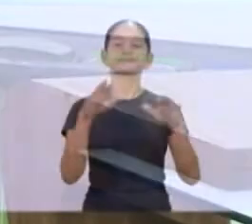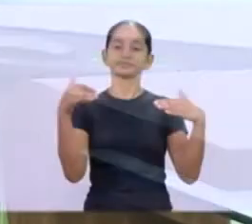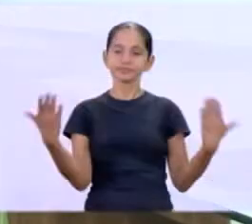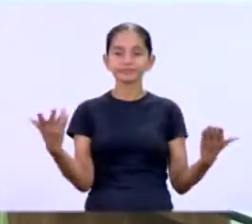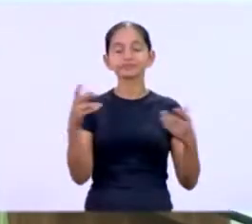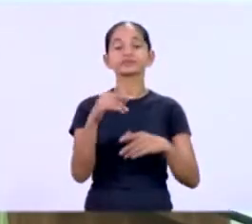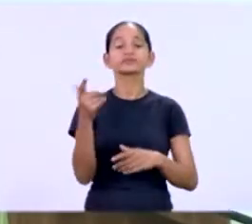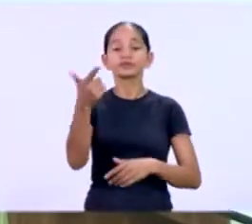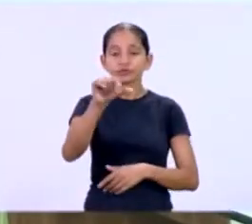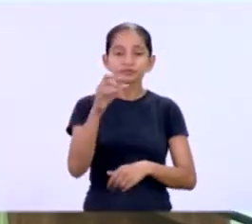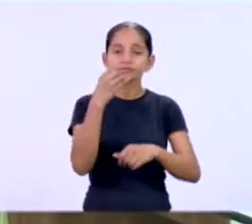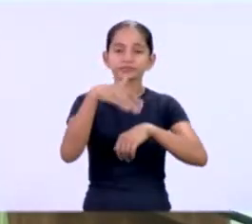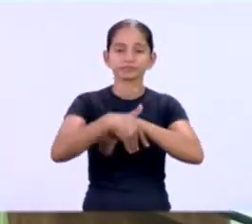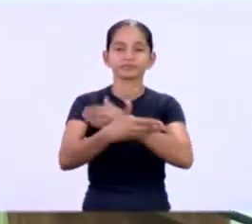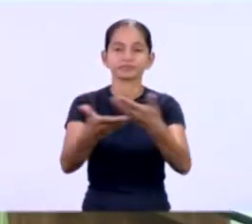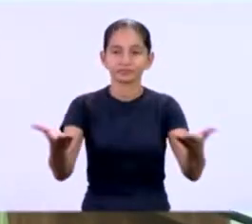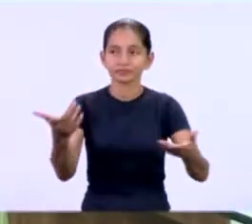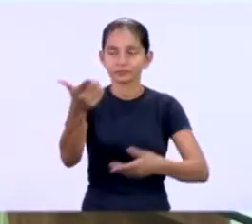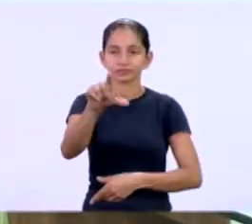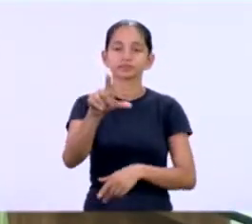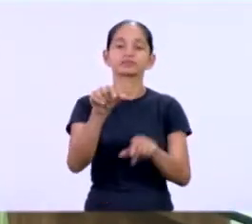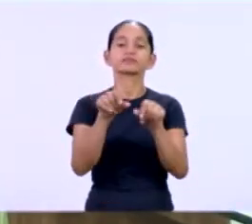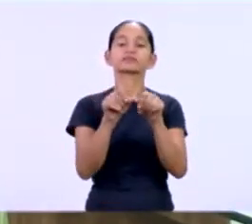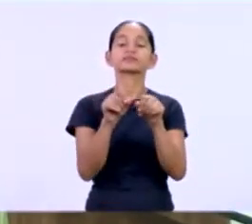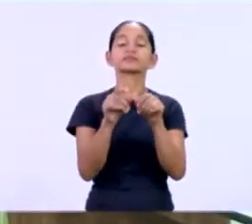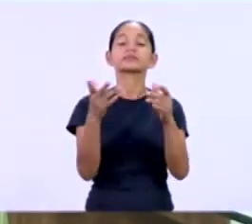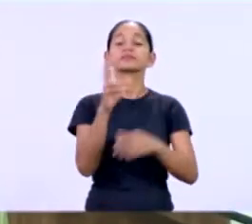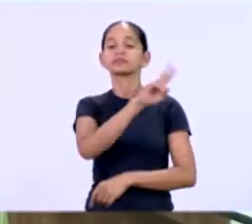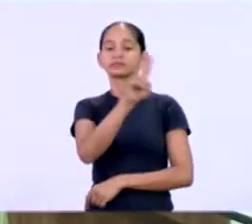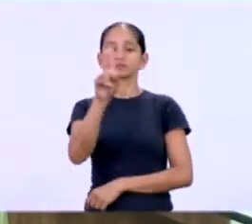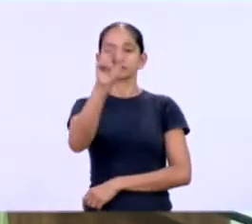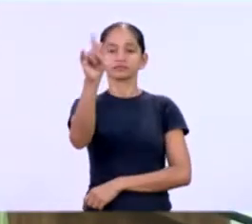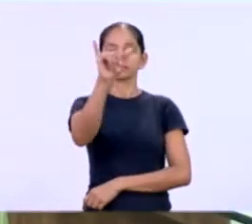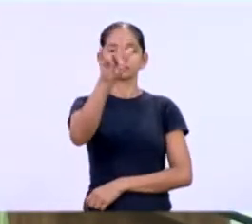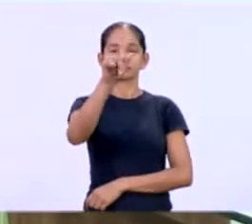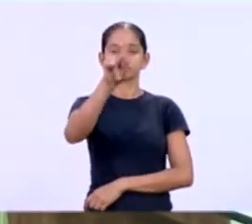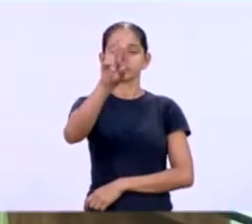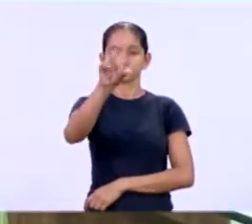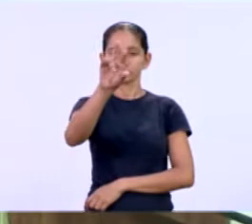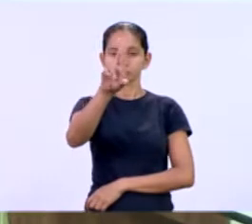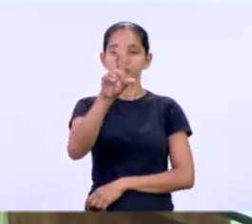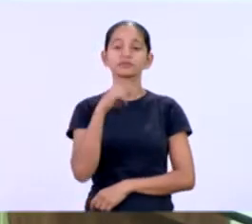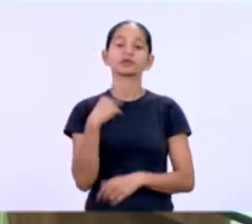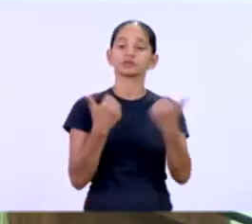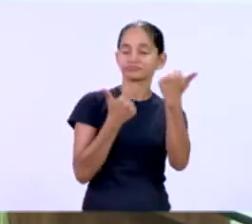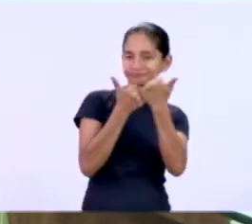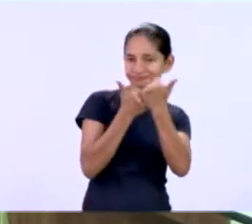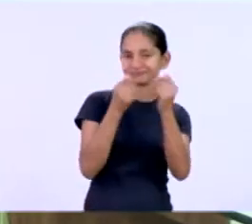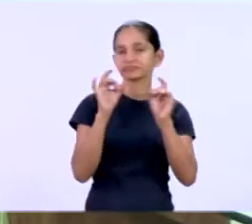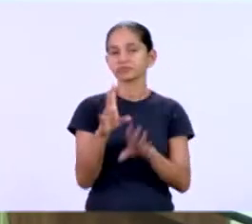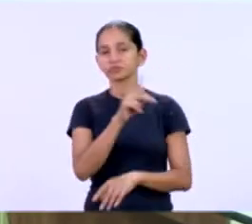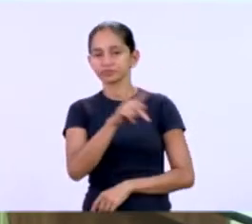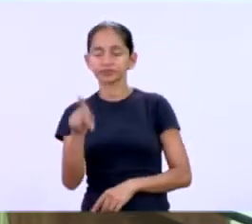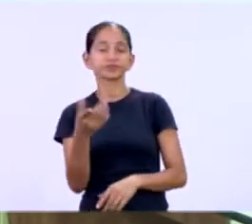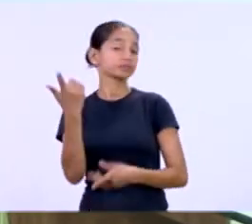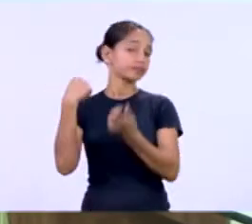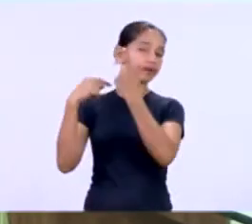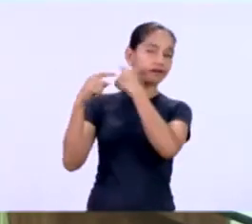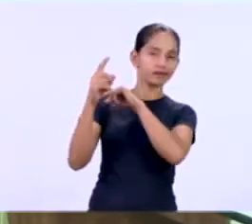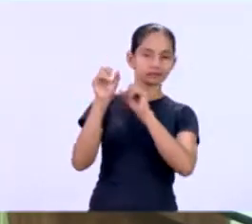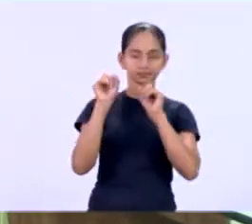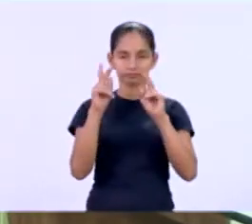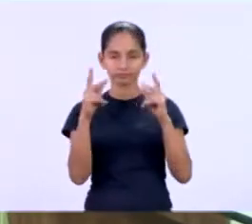Então, pessoal, mais uma vez, boa noite. Meu nome é Igor e hoje eu vou estar substituindo o professor Alberto, como falei